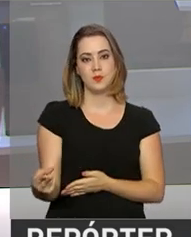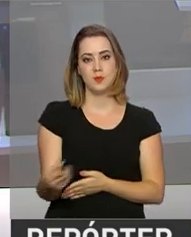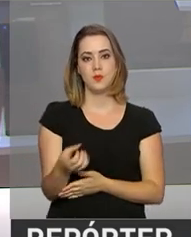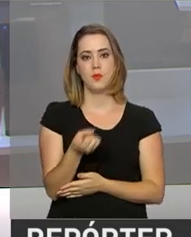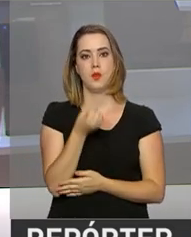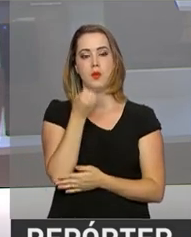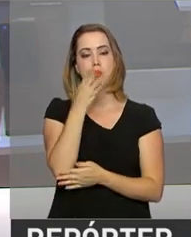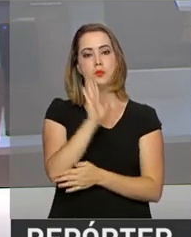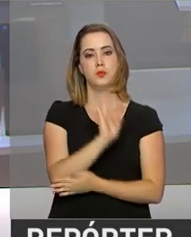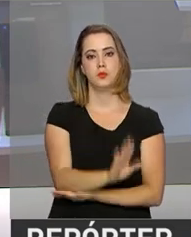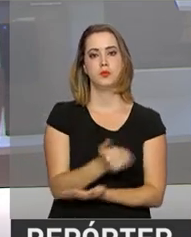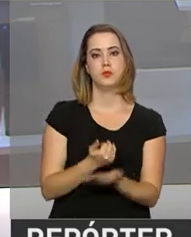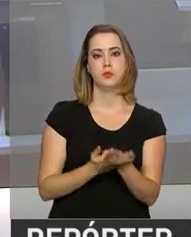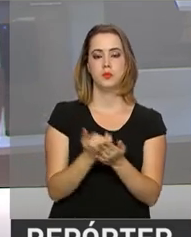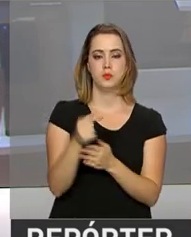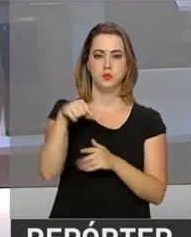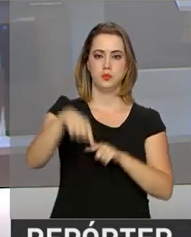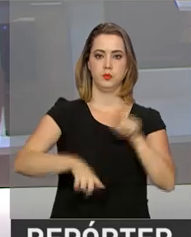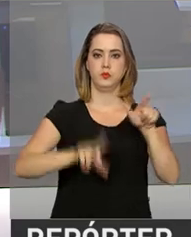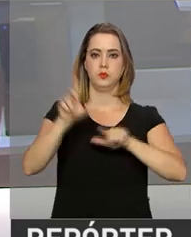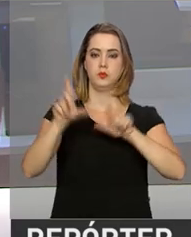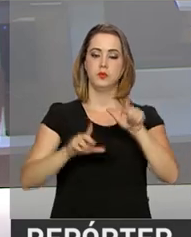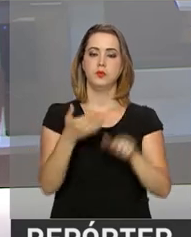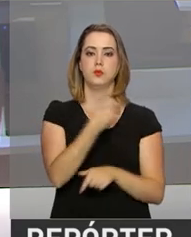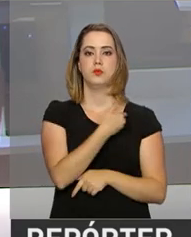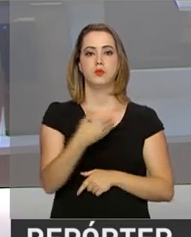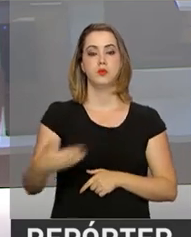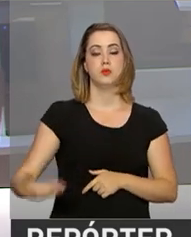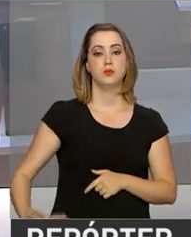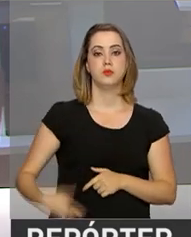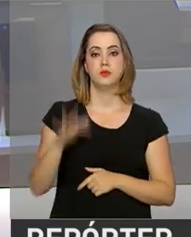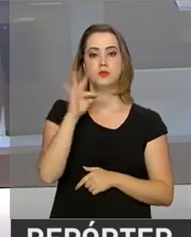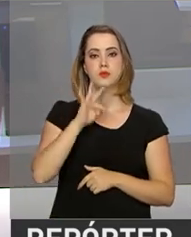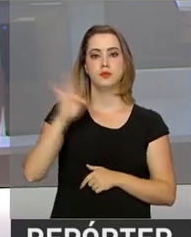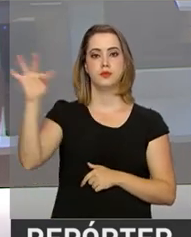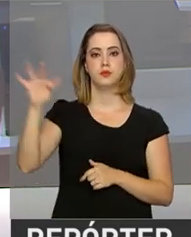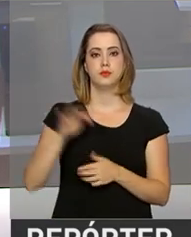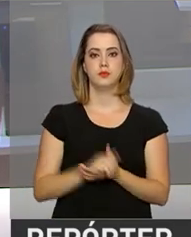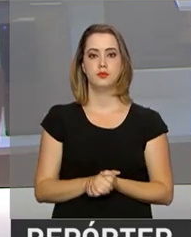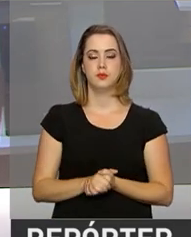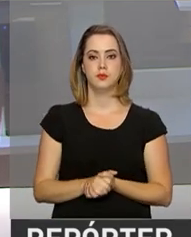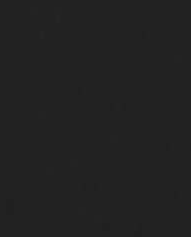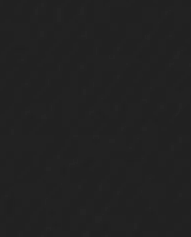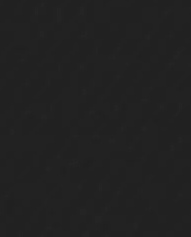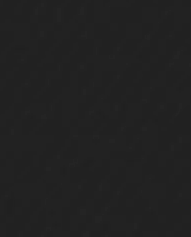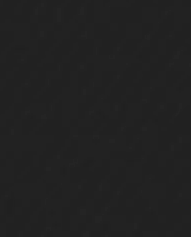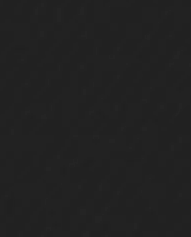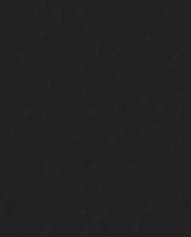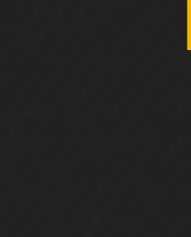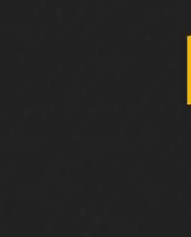redes sociais Uma boa tarde para você e continue com a gente aqui na NBR a TV do Governo